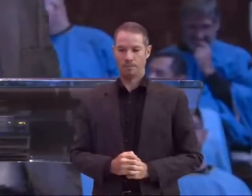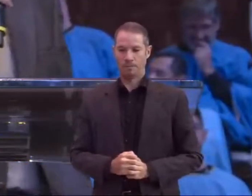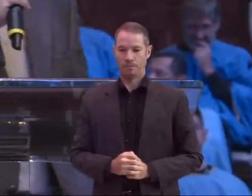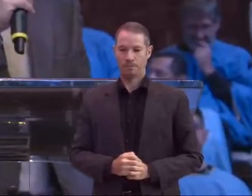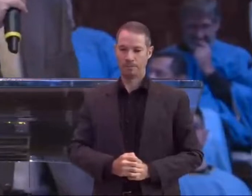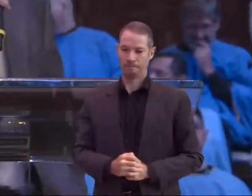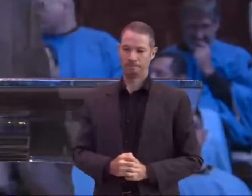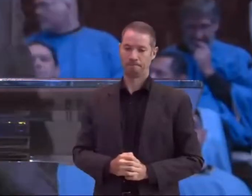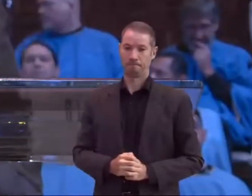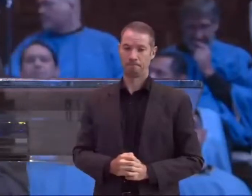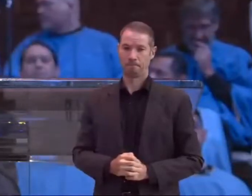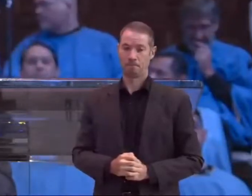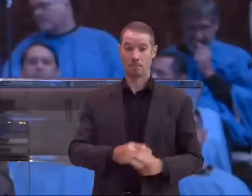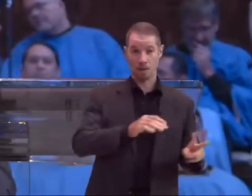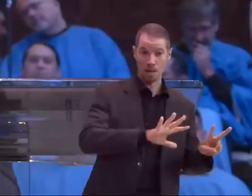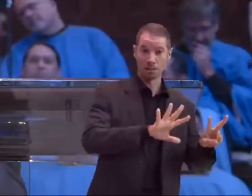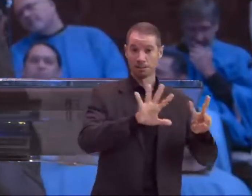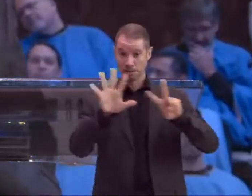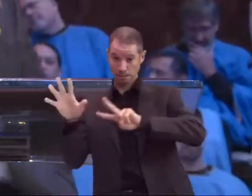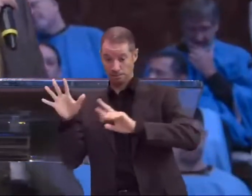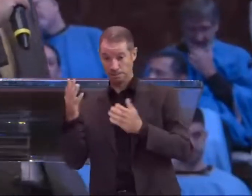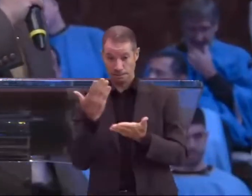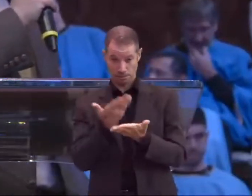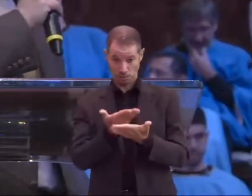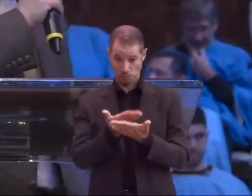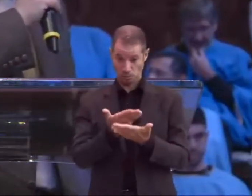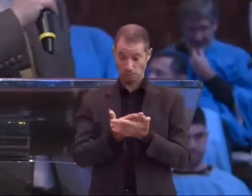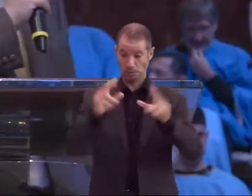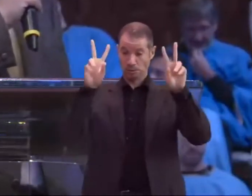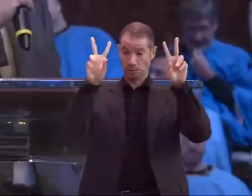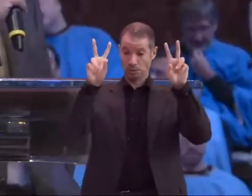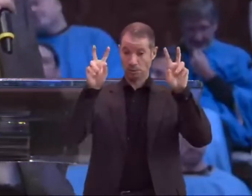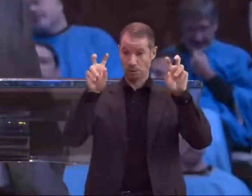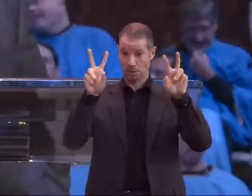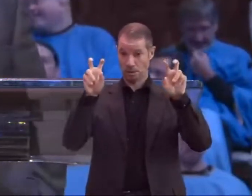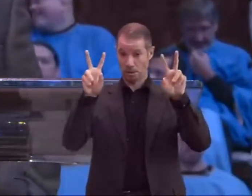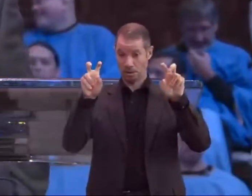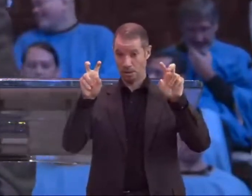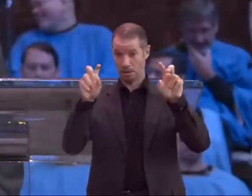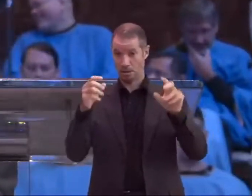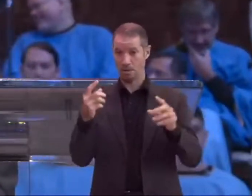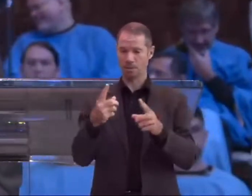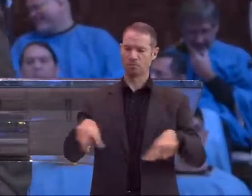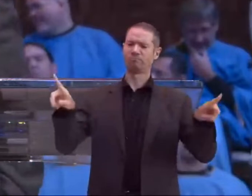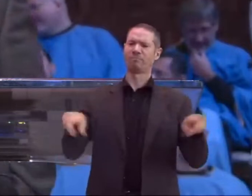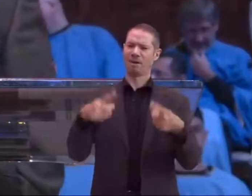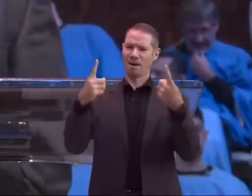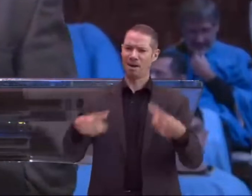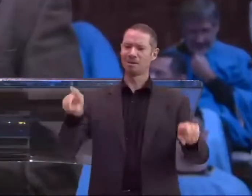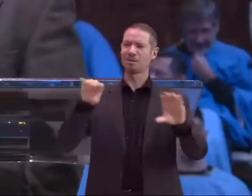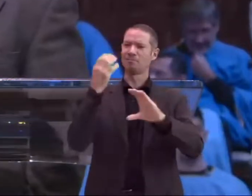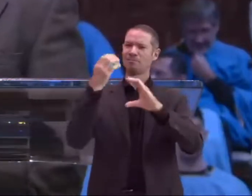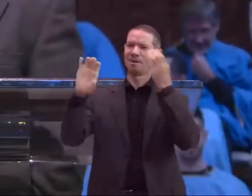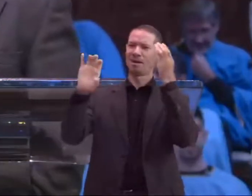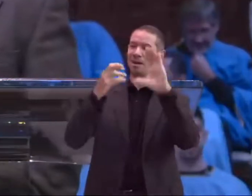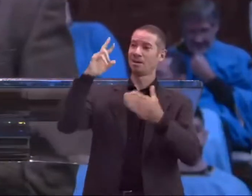Queridos, essa semana a gente vai estar estudando justamente sobre o tema dessa canção que a gente acabou de